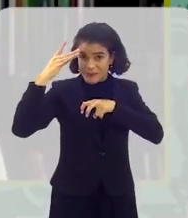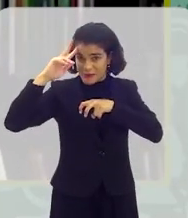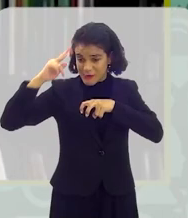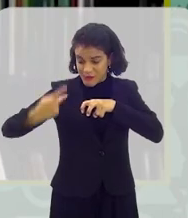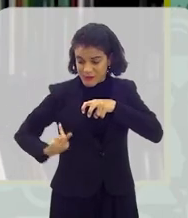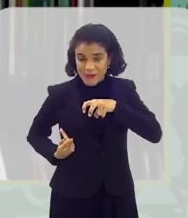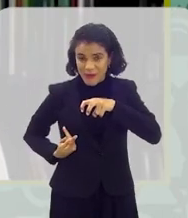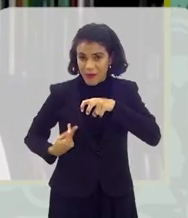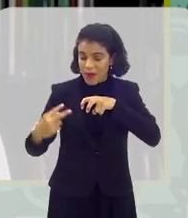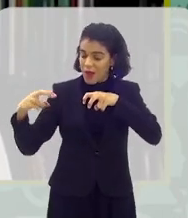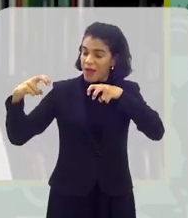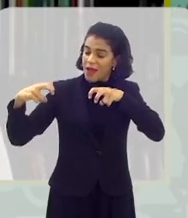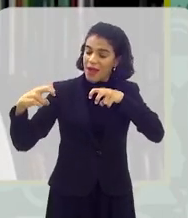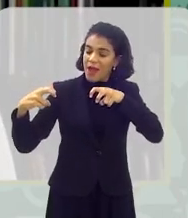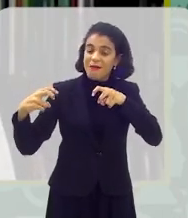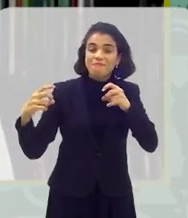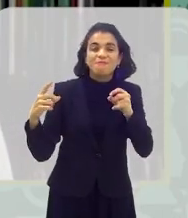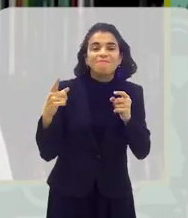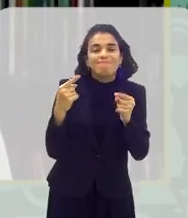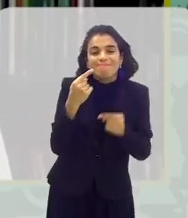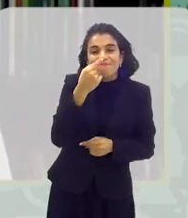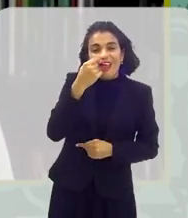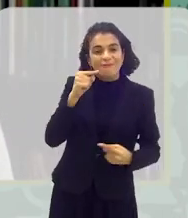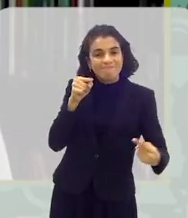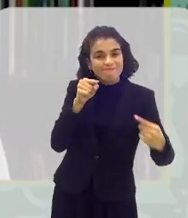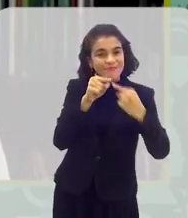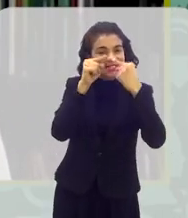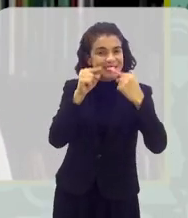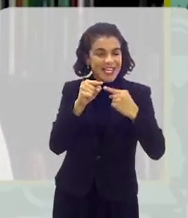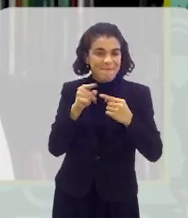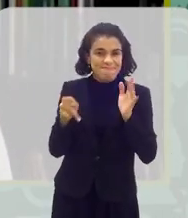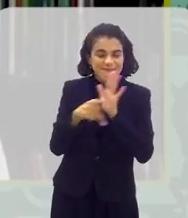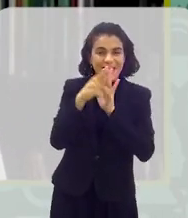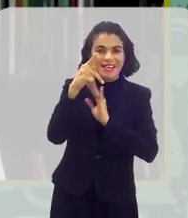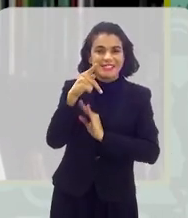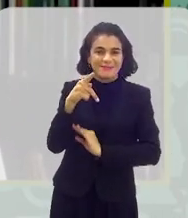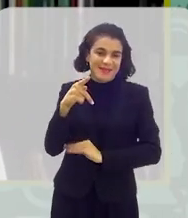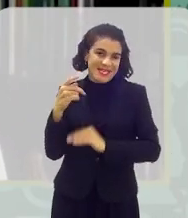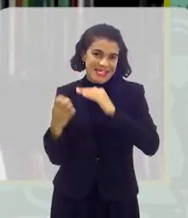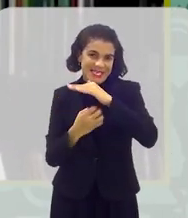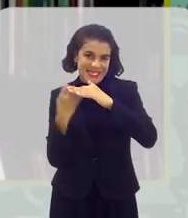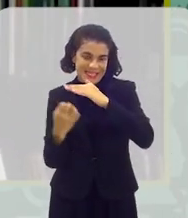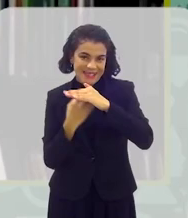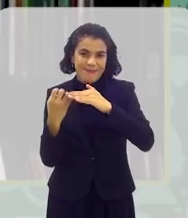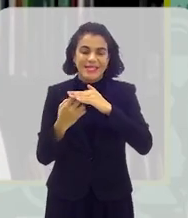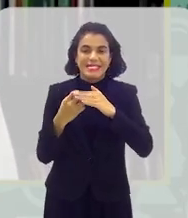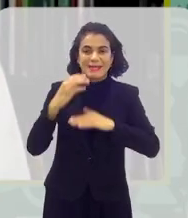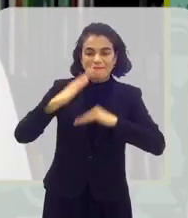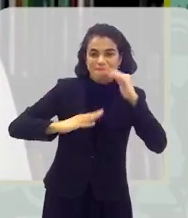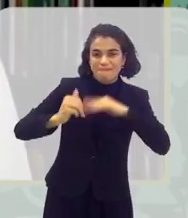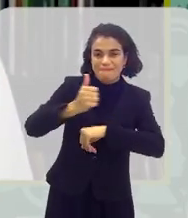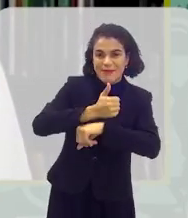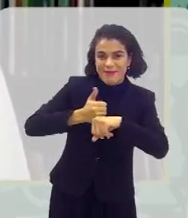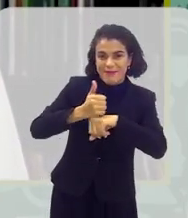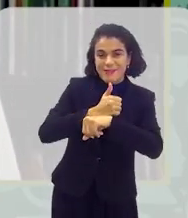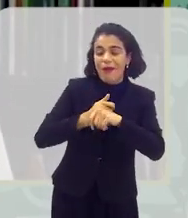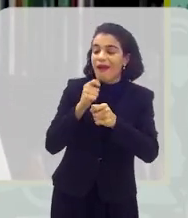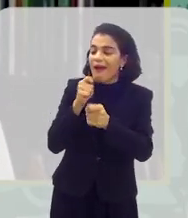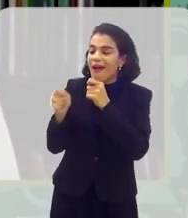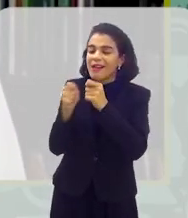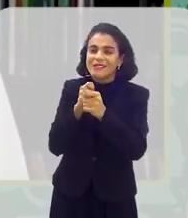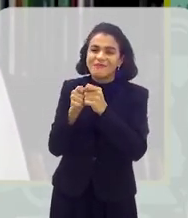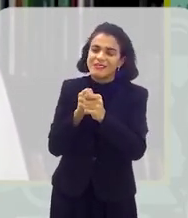duas pessoas que se identificam na atividade se identificam na cultura daquela organização se identificam naquela profissão